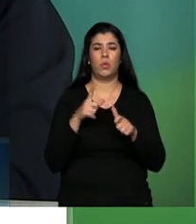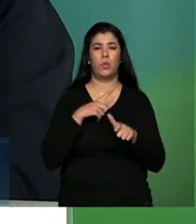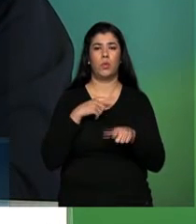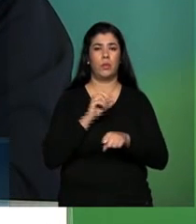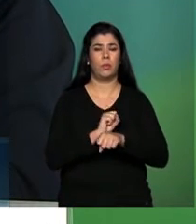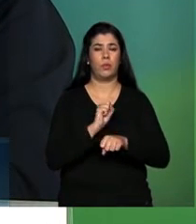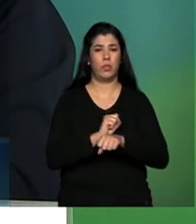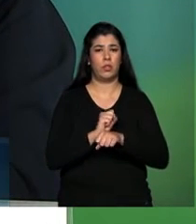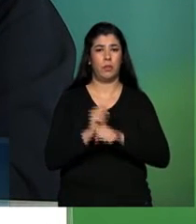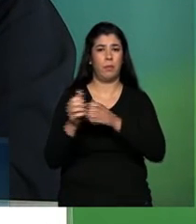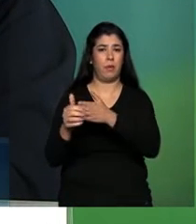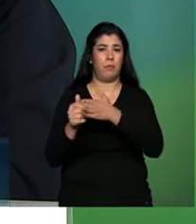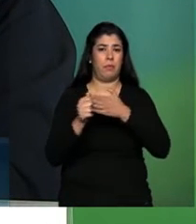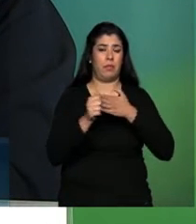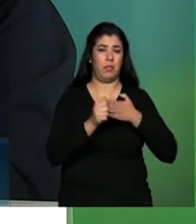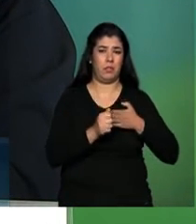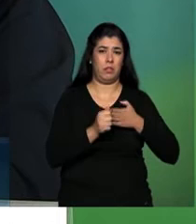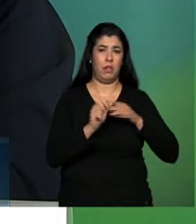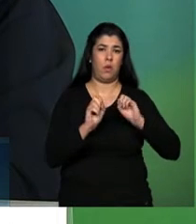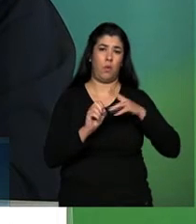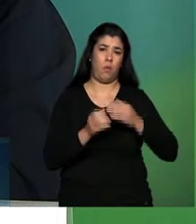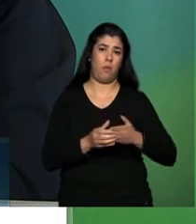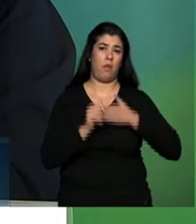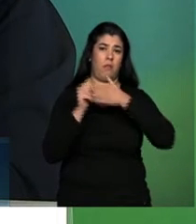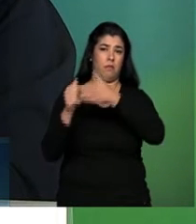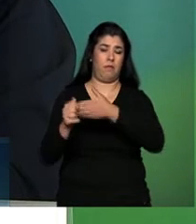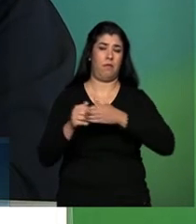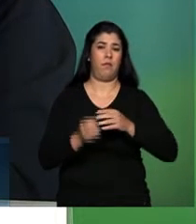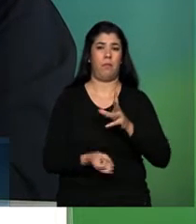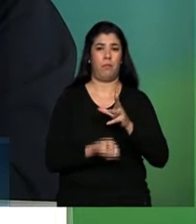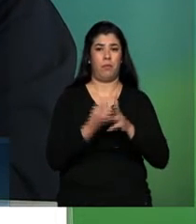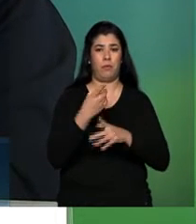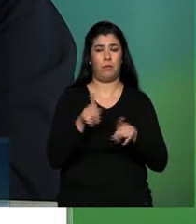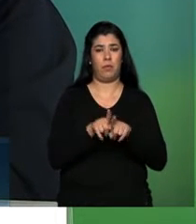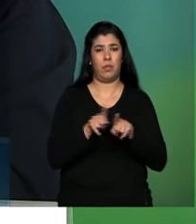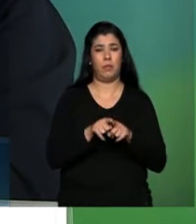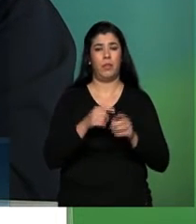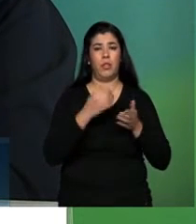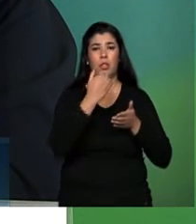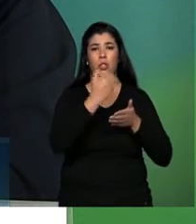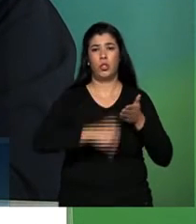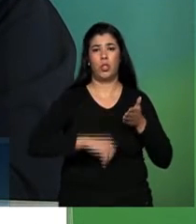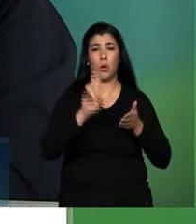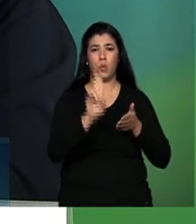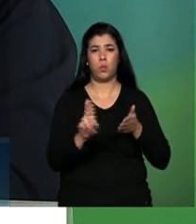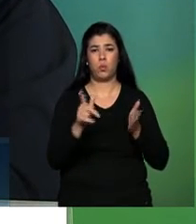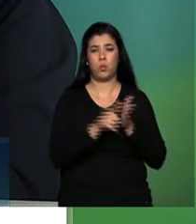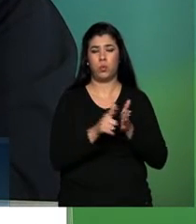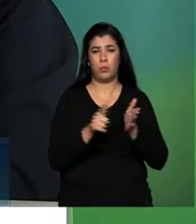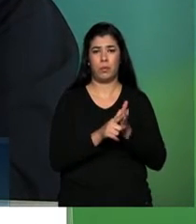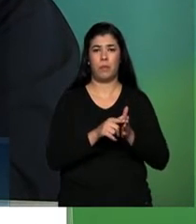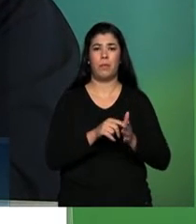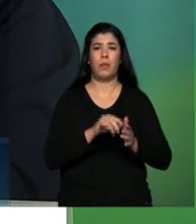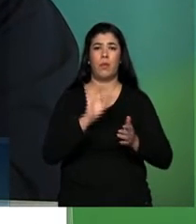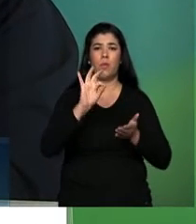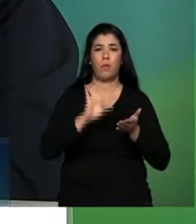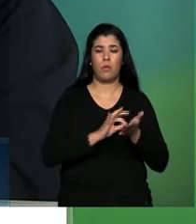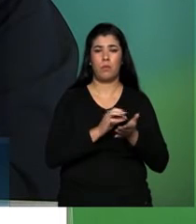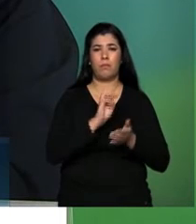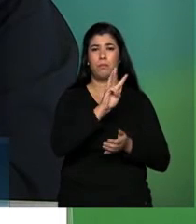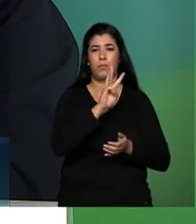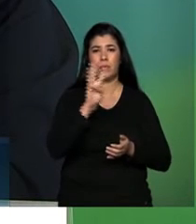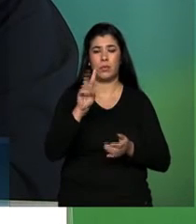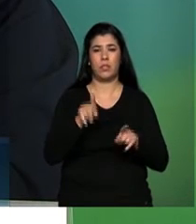simplificar processos, integrar processos, eliminar o papel, criar mecanismos de registro eletrônico,